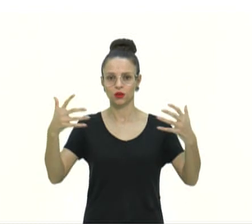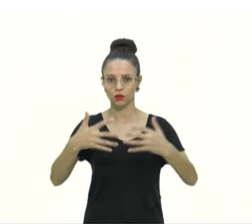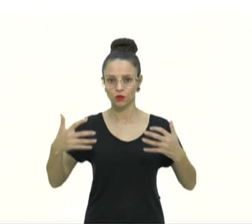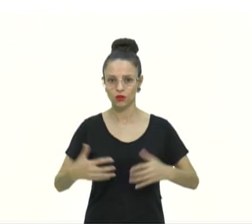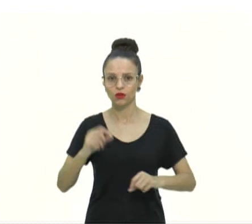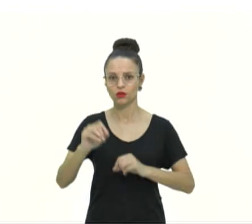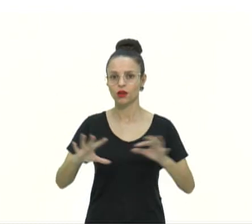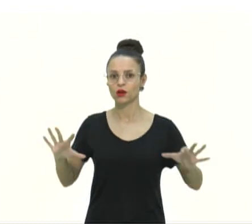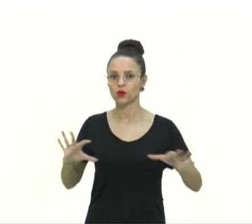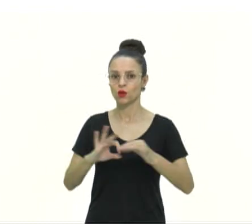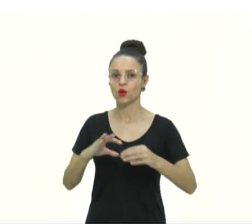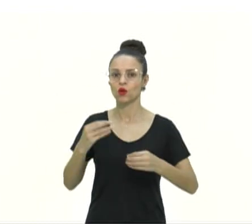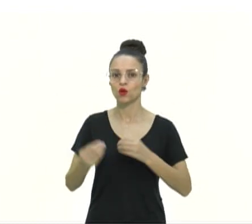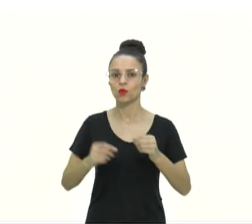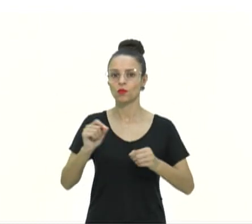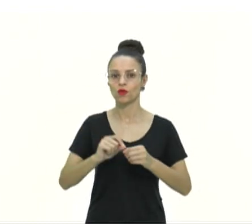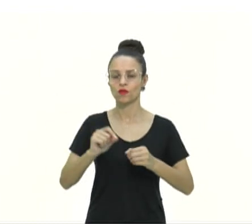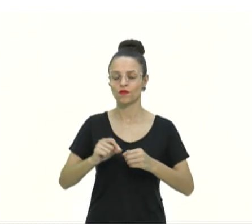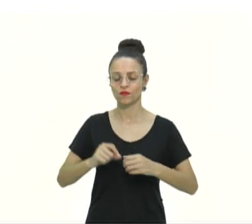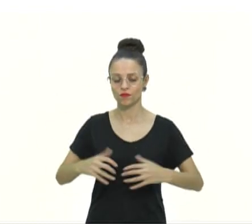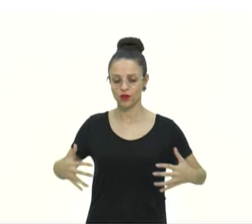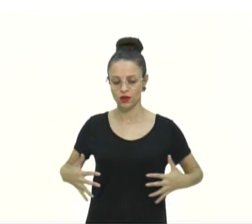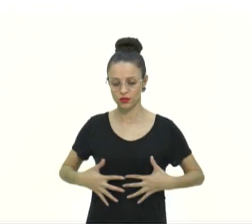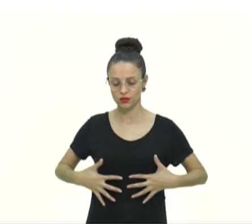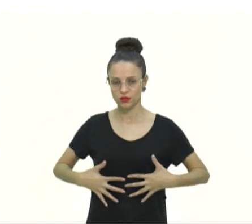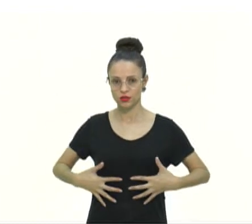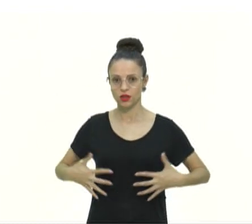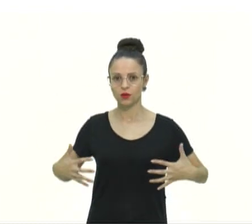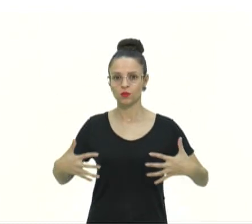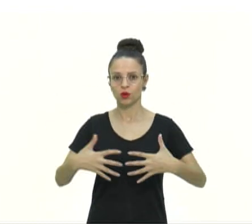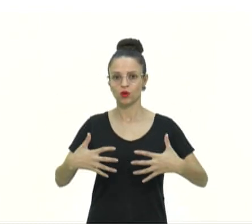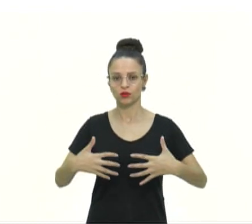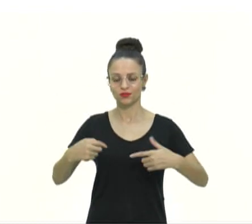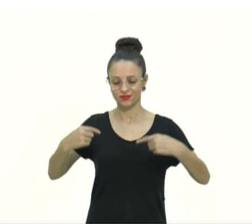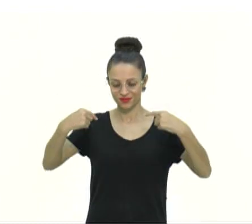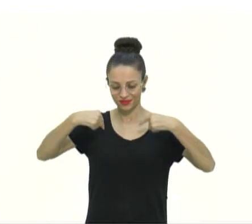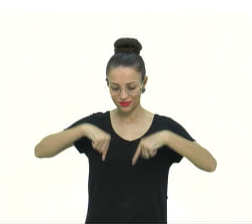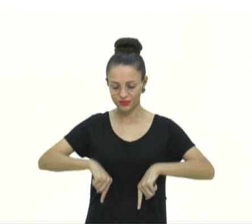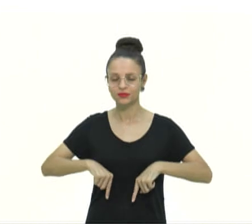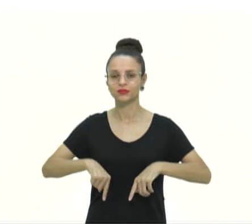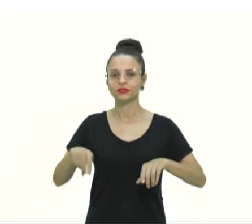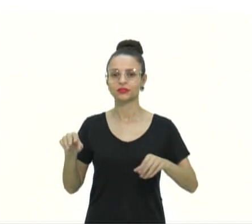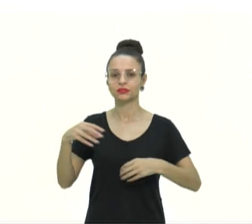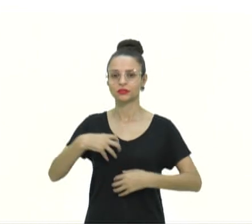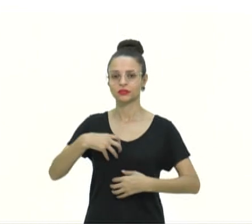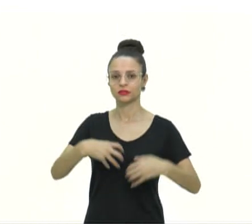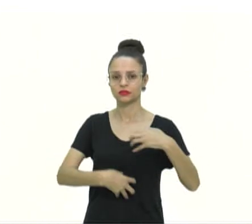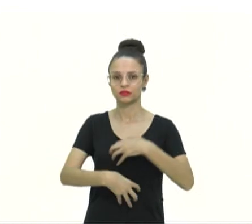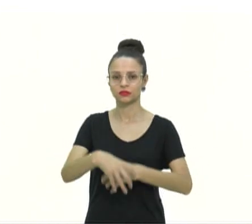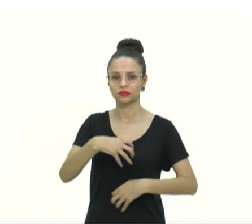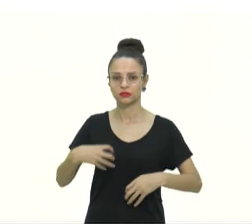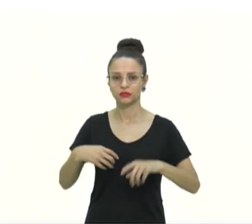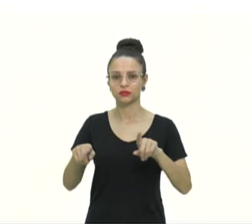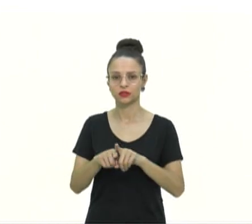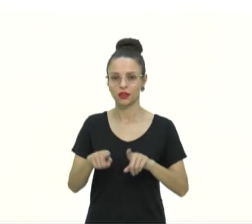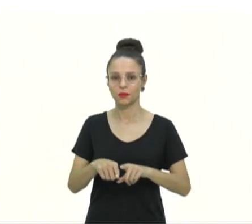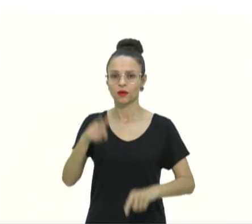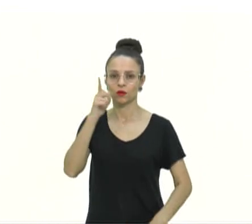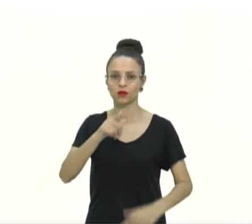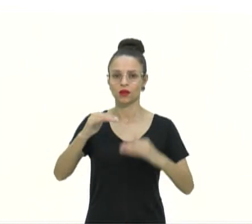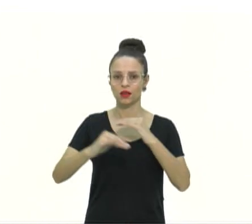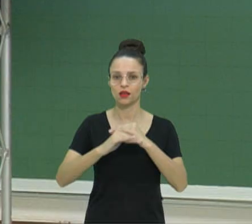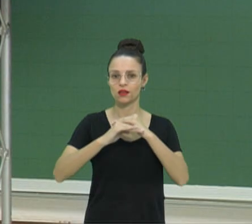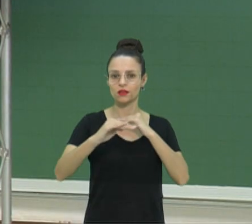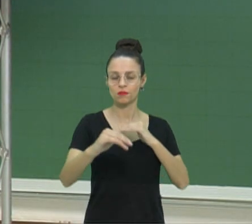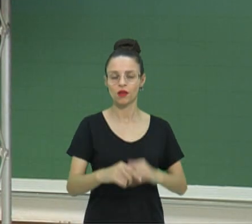da contração do transverso do abdômen e dos músculos oblíquos internos, buscando a estabilidade, né? Então,